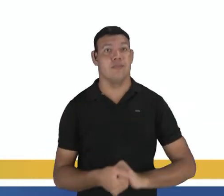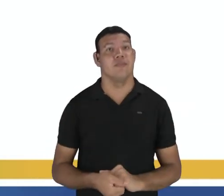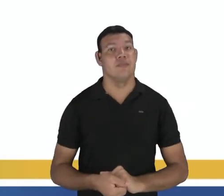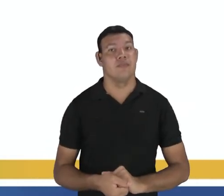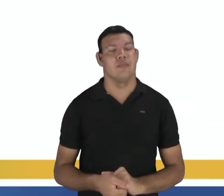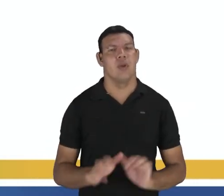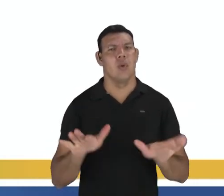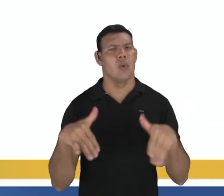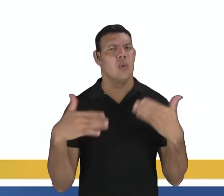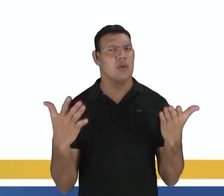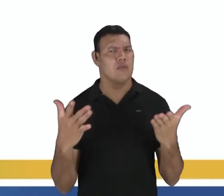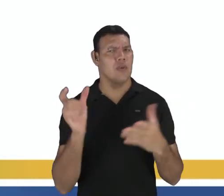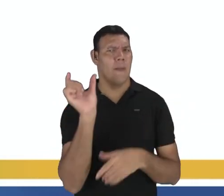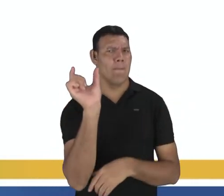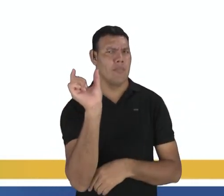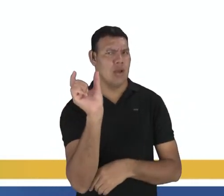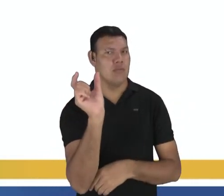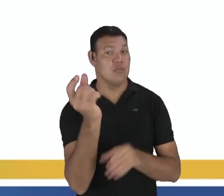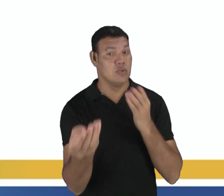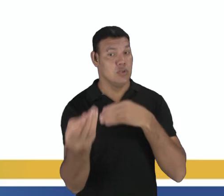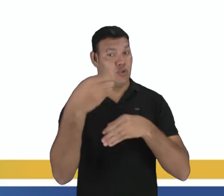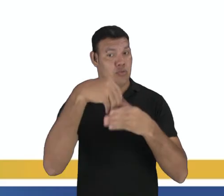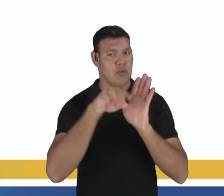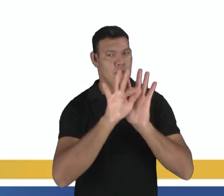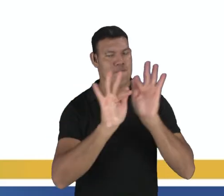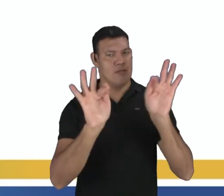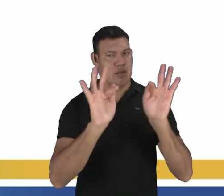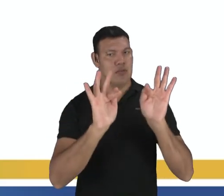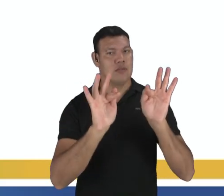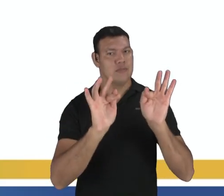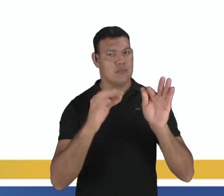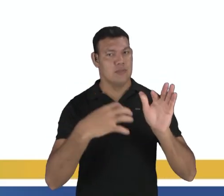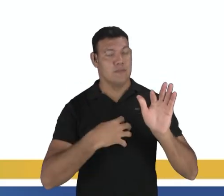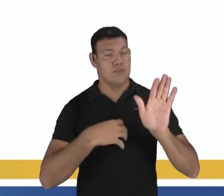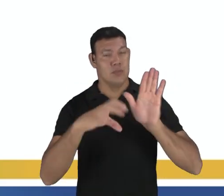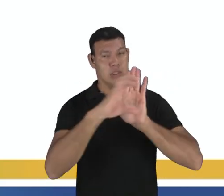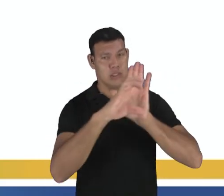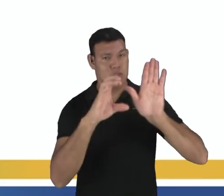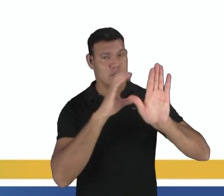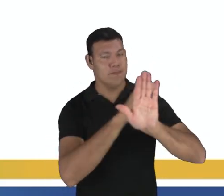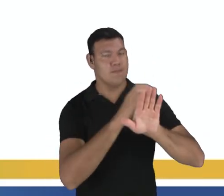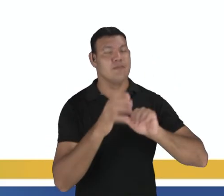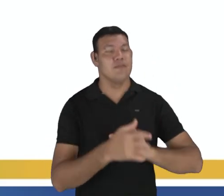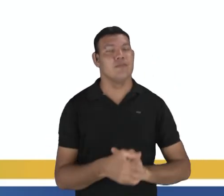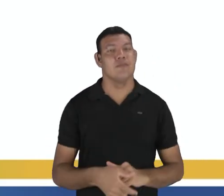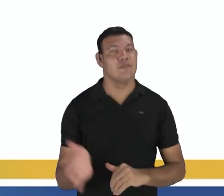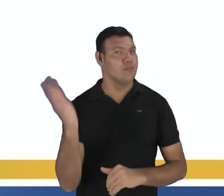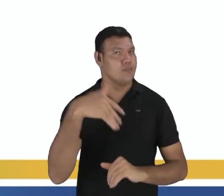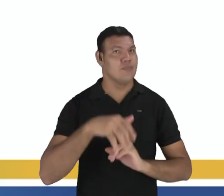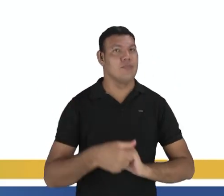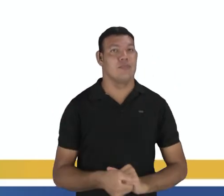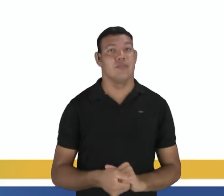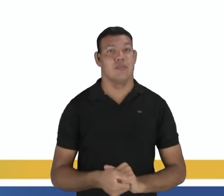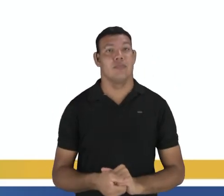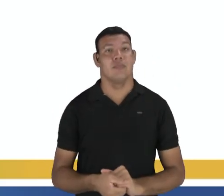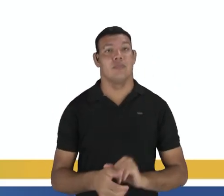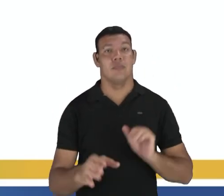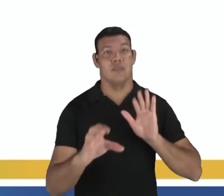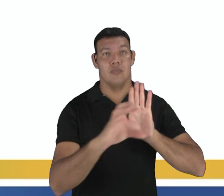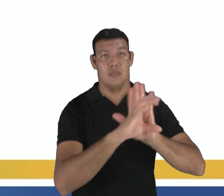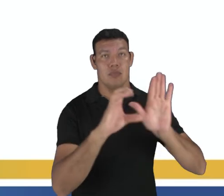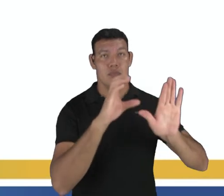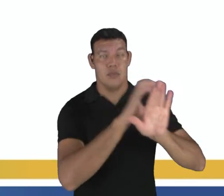E aí, qual palavra dentro dessa frase tem sentido conotativo? Vamos lá ver? O